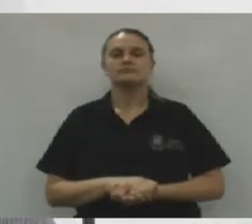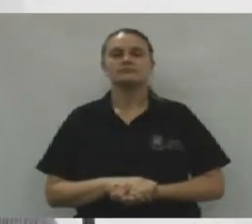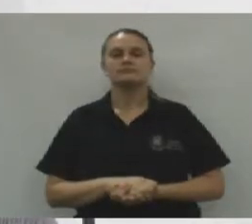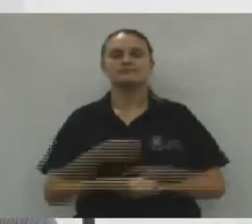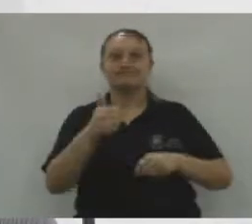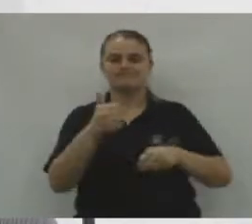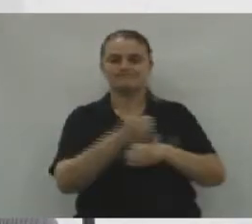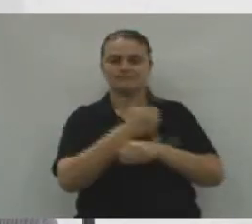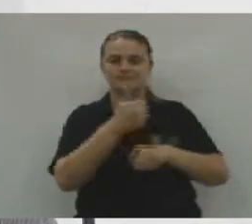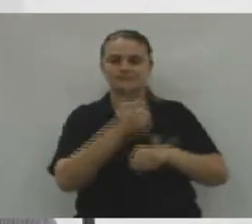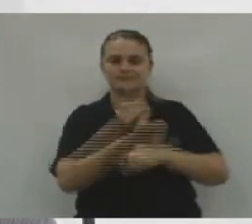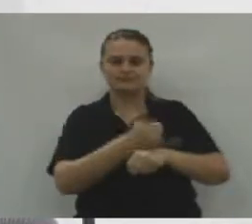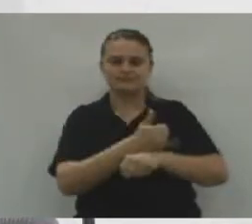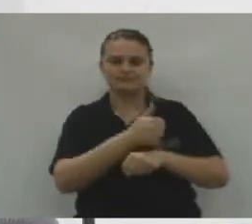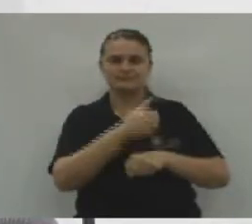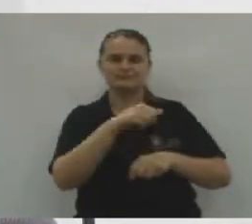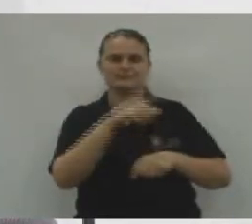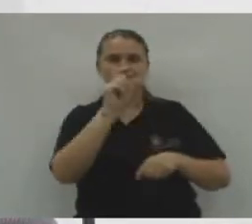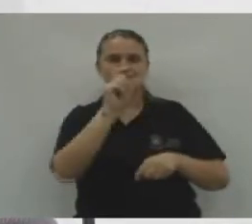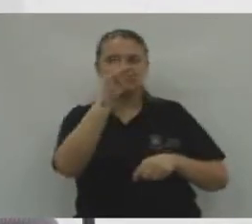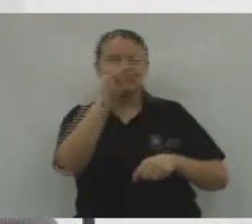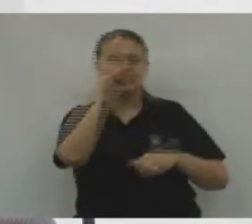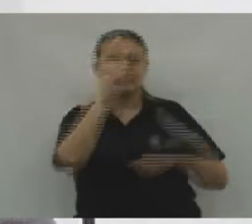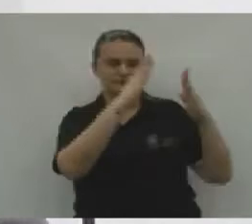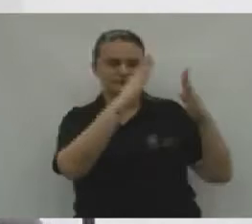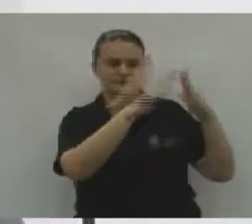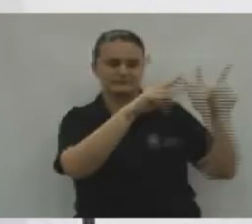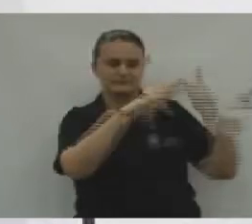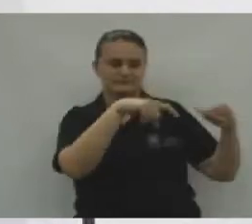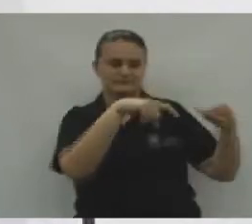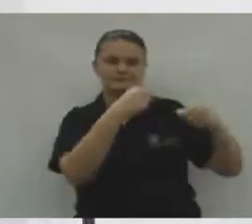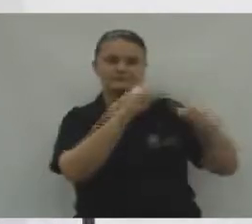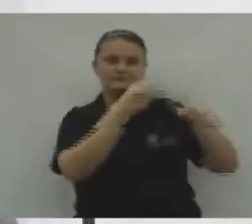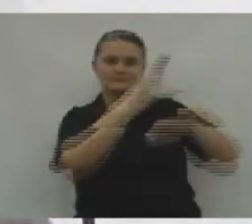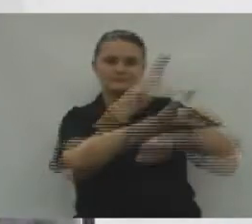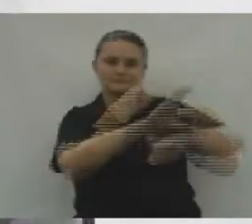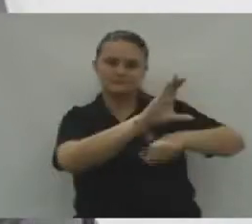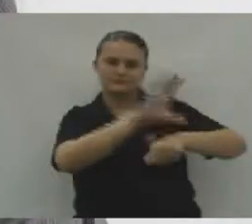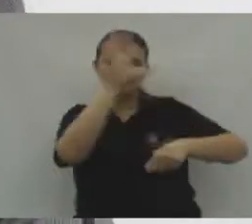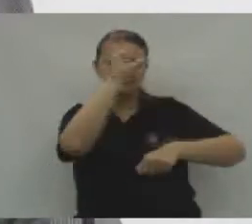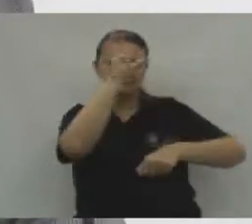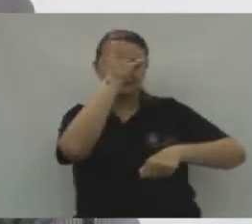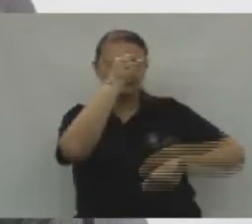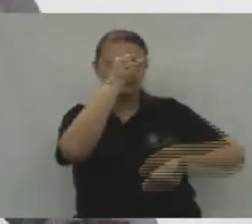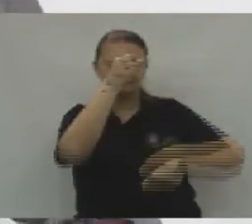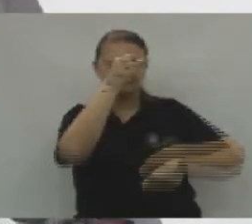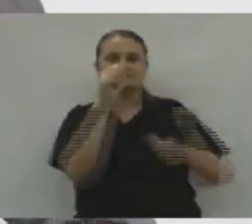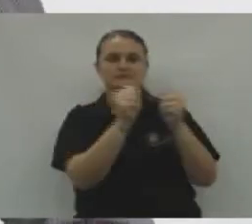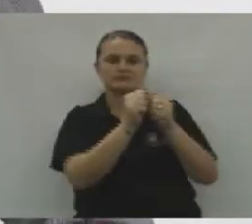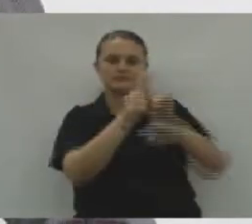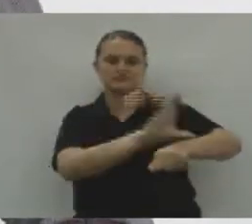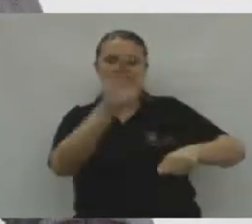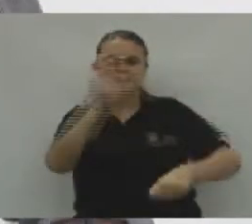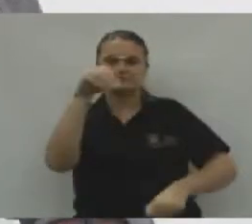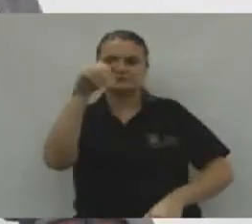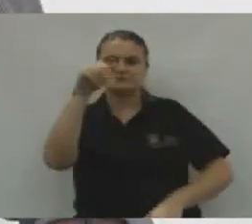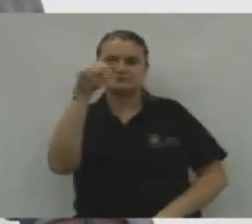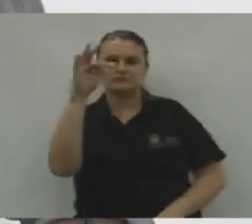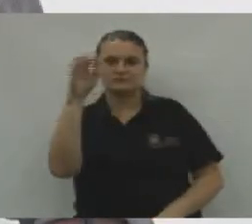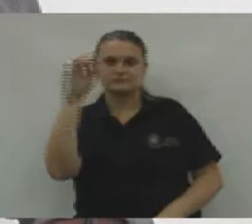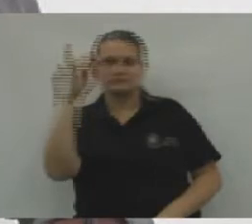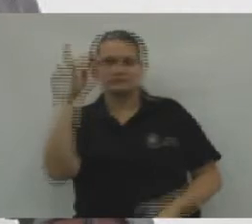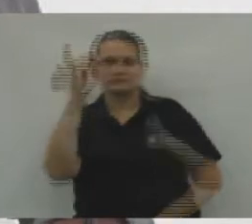Profissionalização dos agricultores, e aí a gente trabalha também com parceria, principalmente do Senar, Emater, Casa Familiar,